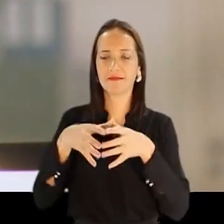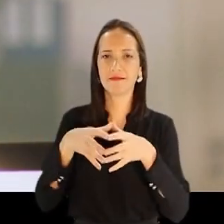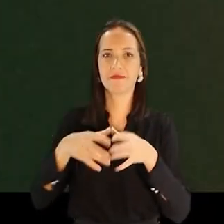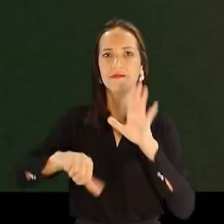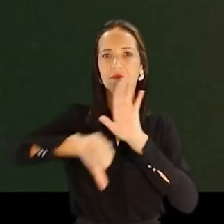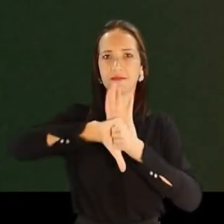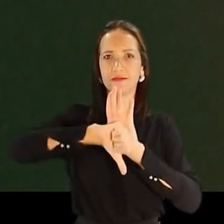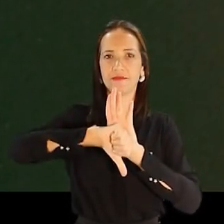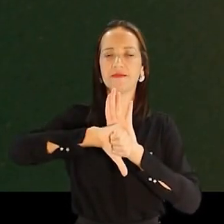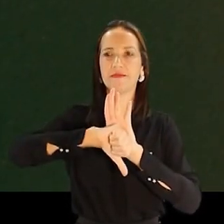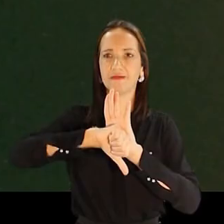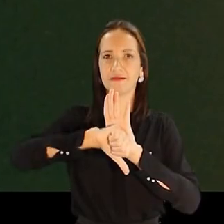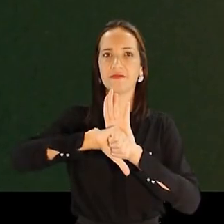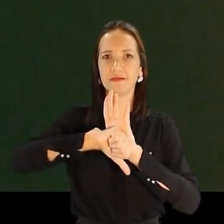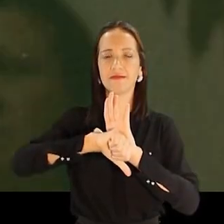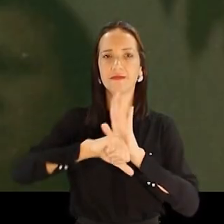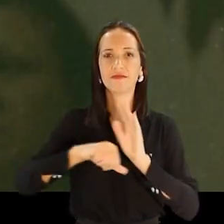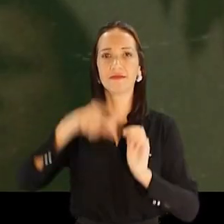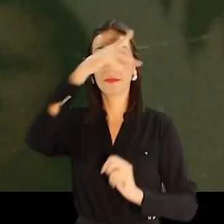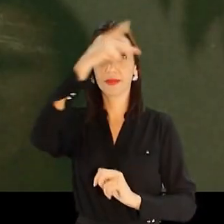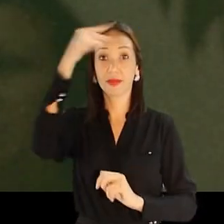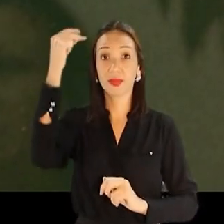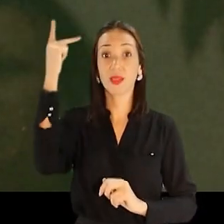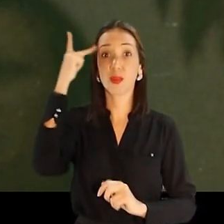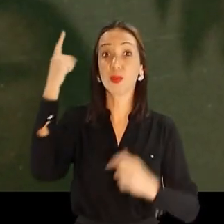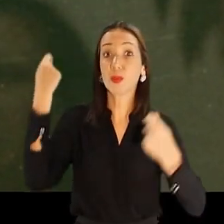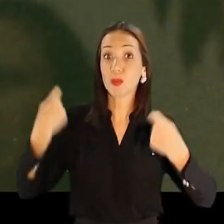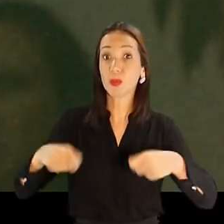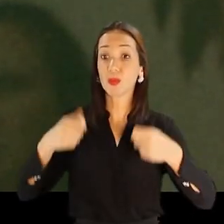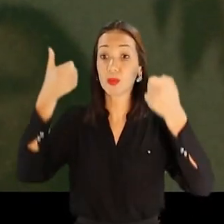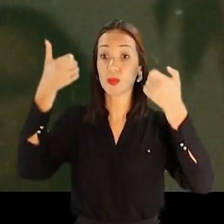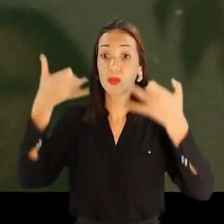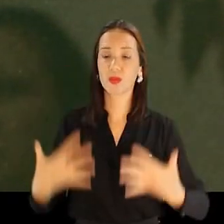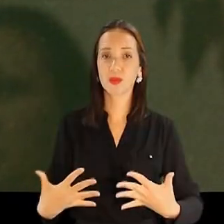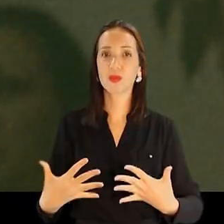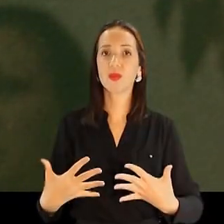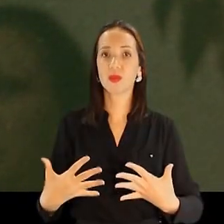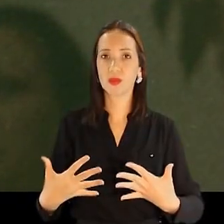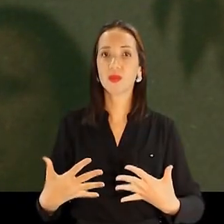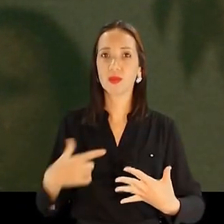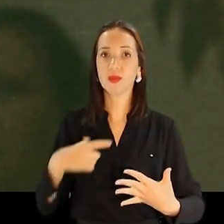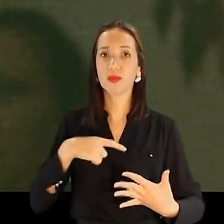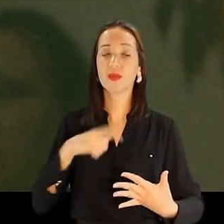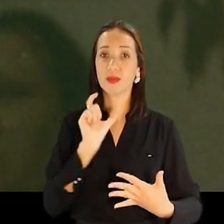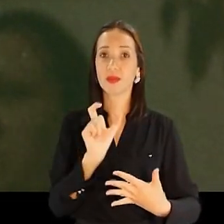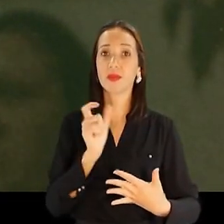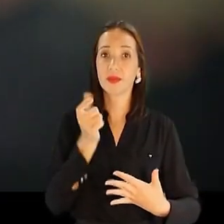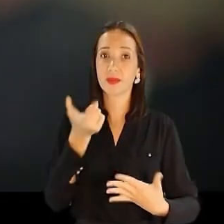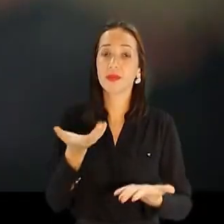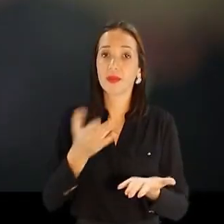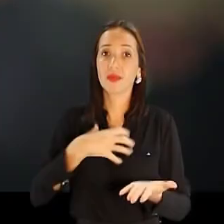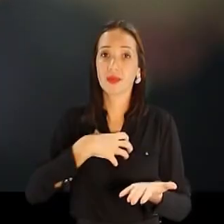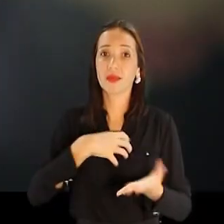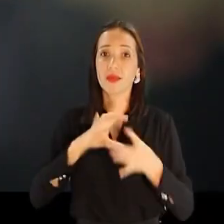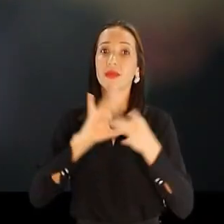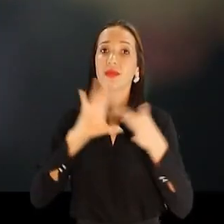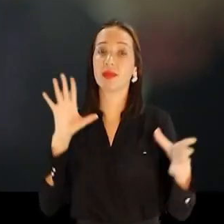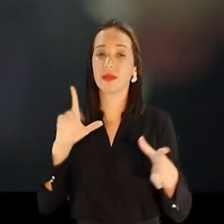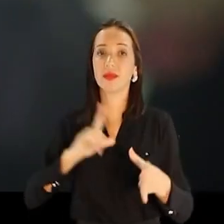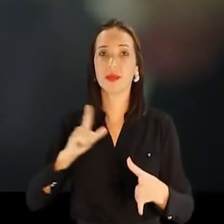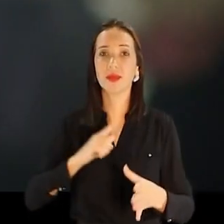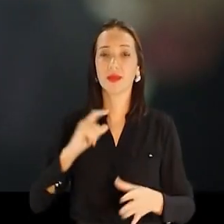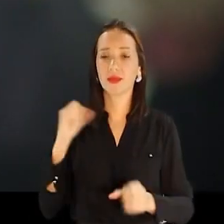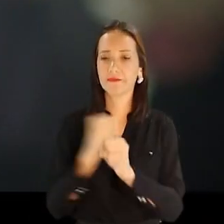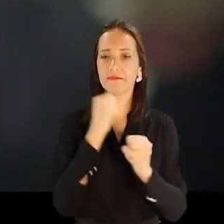organização criminosa. E a Prefeitura de São Paulo precisa se explicar para se livrar da palavra por crime. Veja o caso